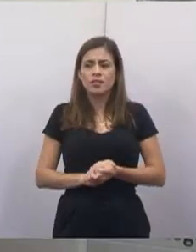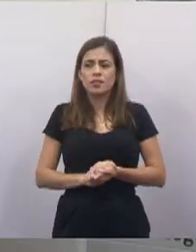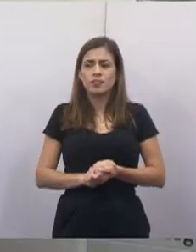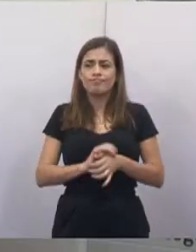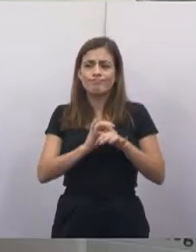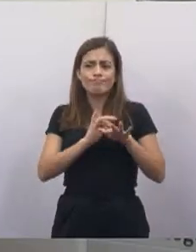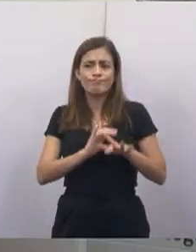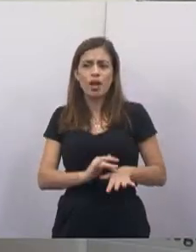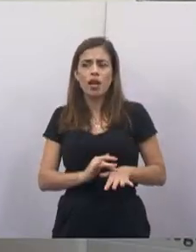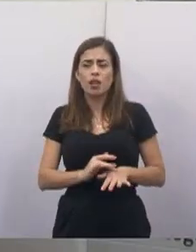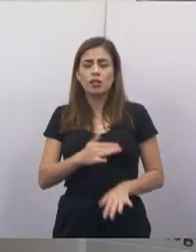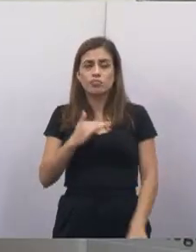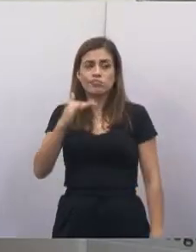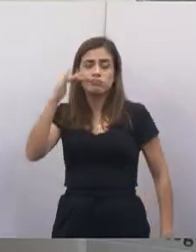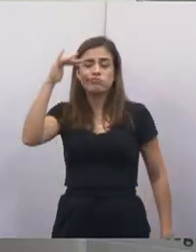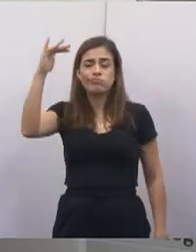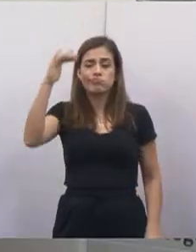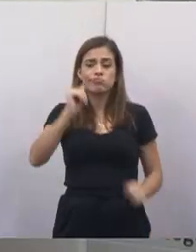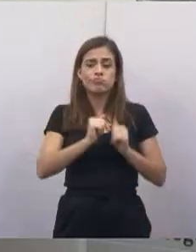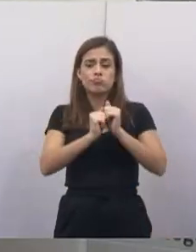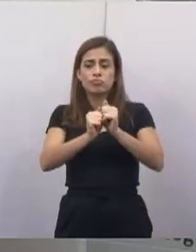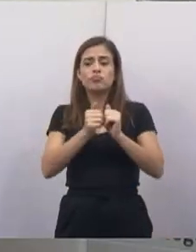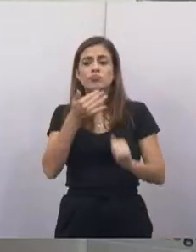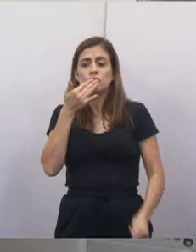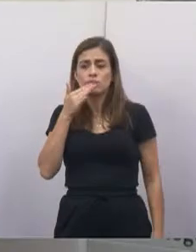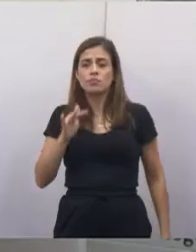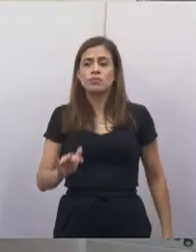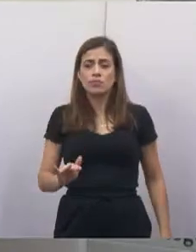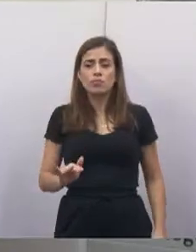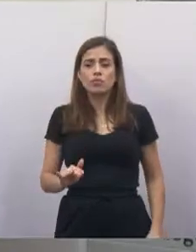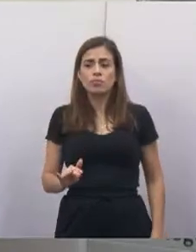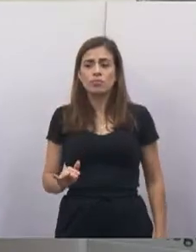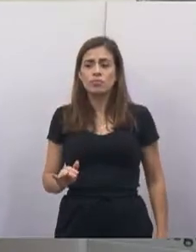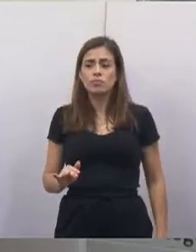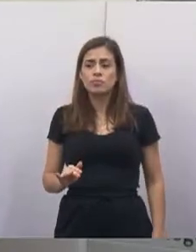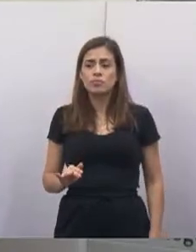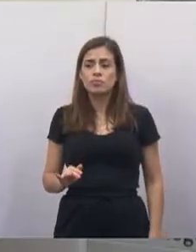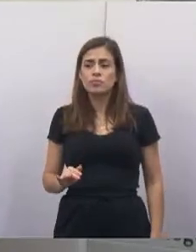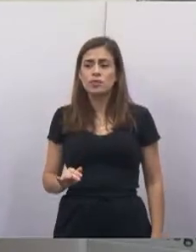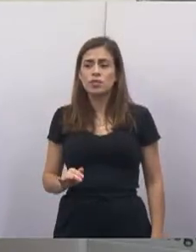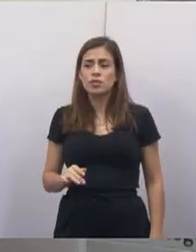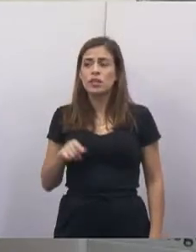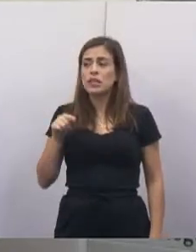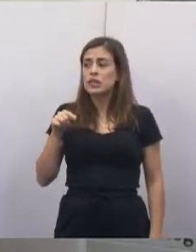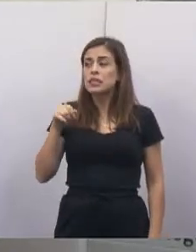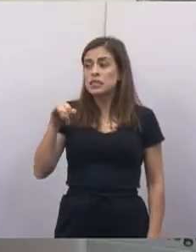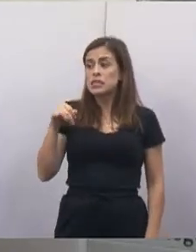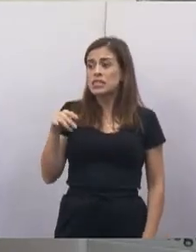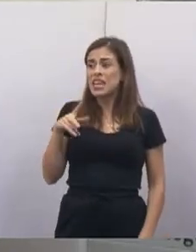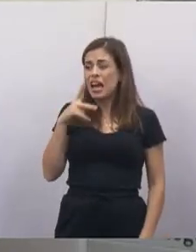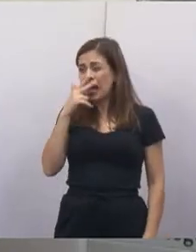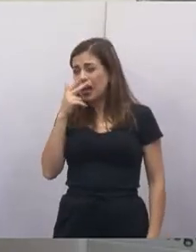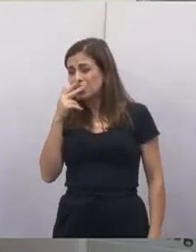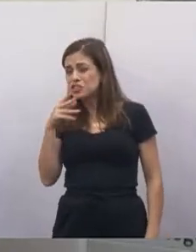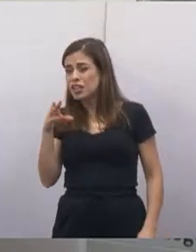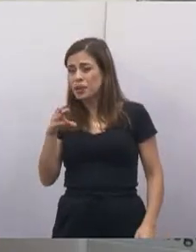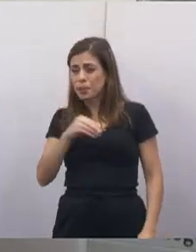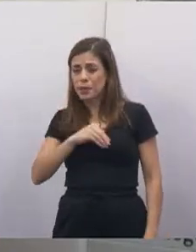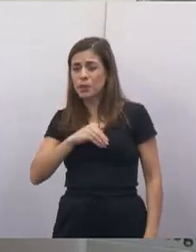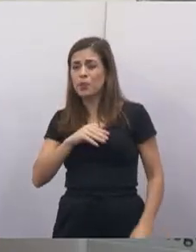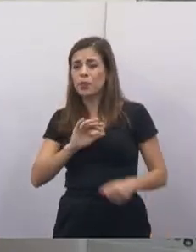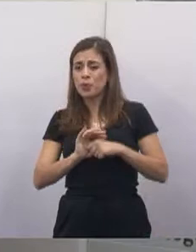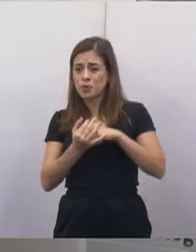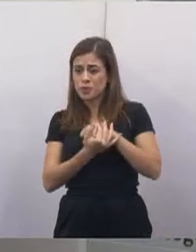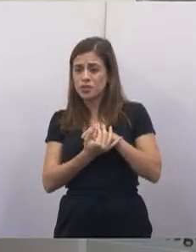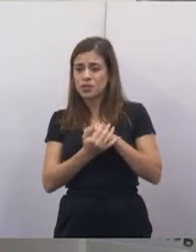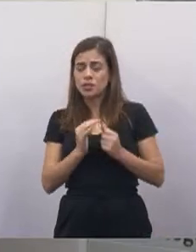inadmissível um adulto estar junto com crianças e dizer que está com suspeita da Covid. Então, eu